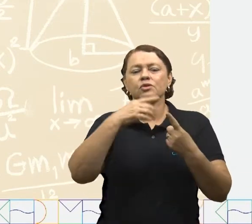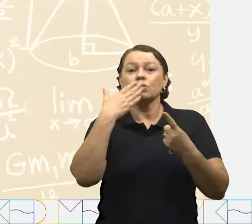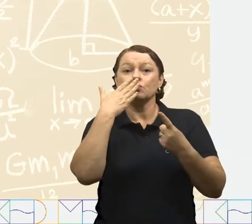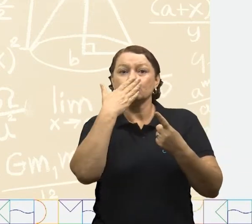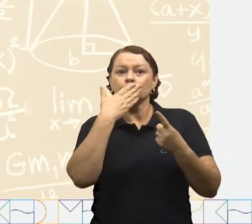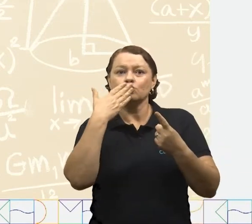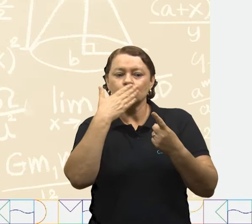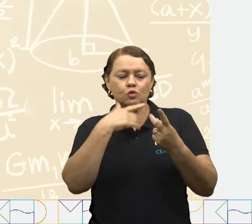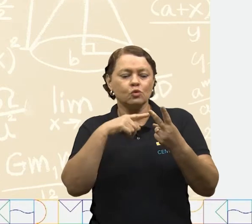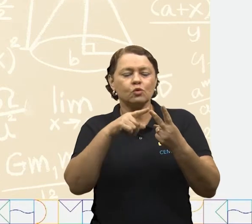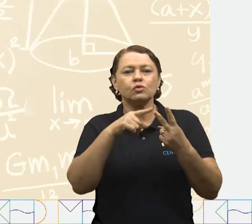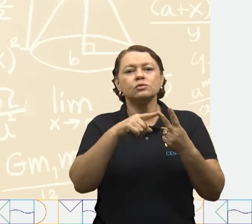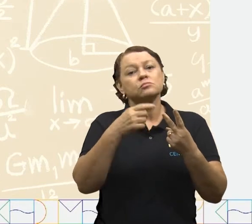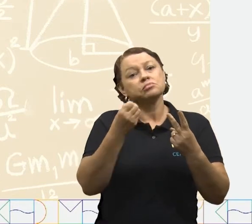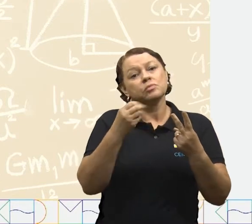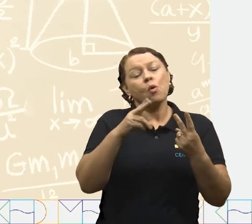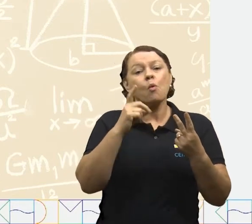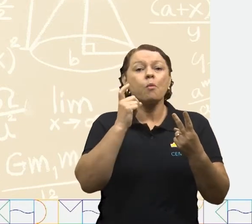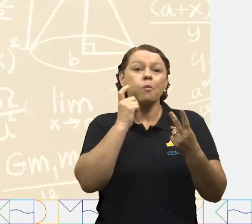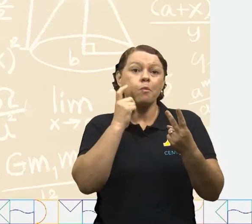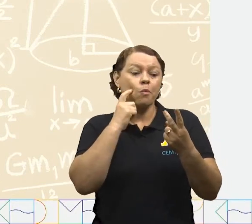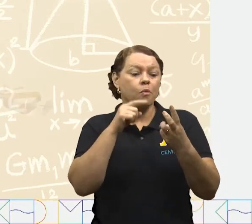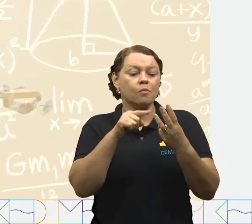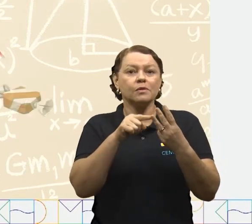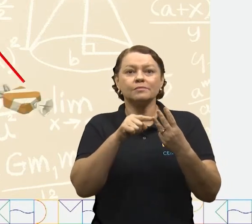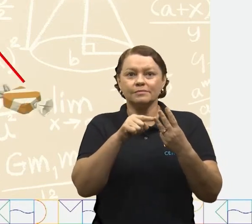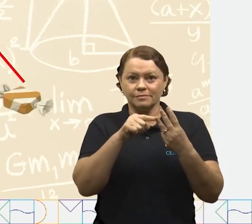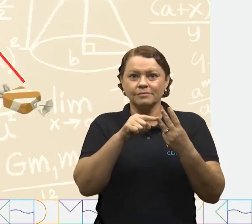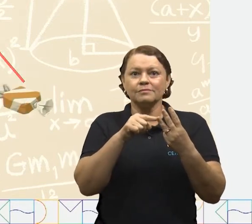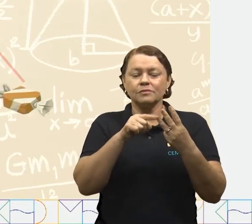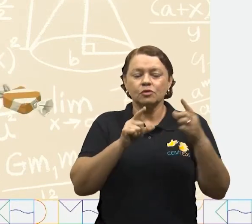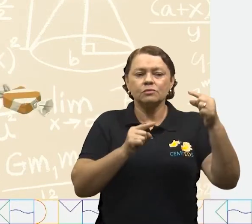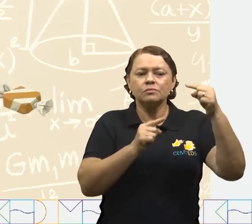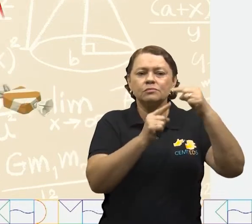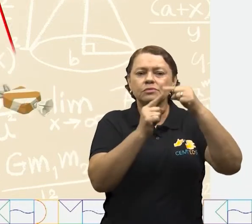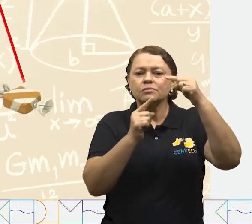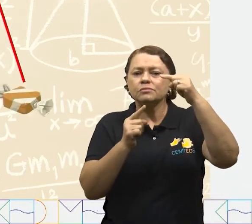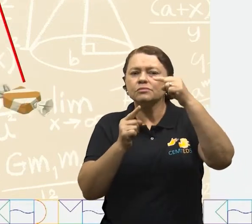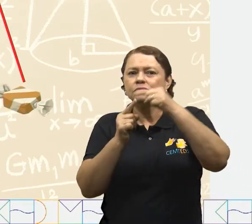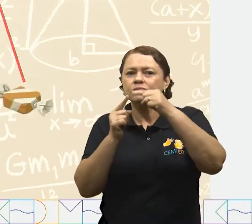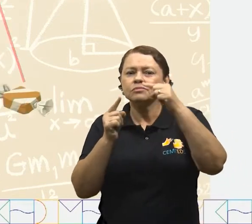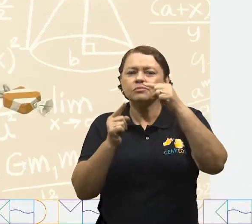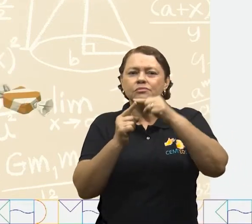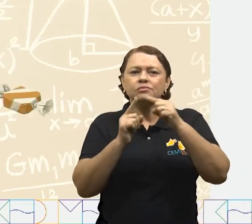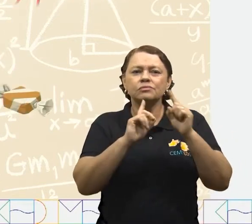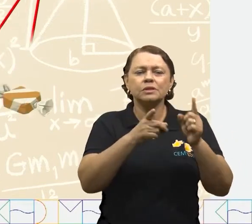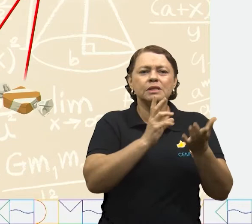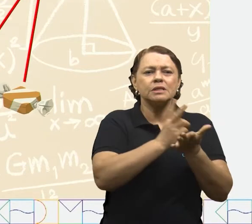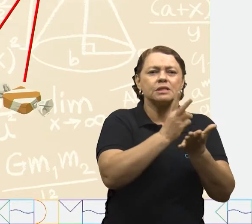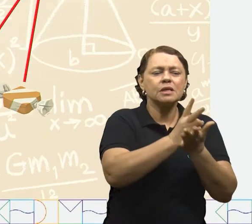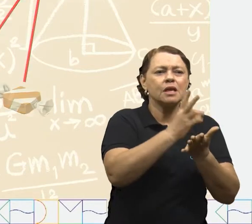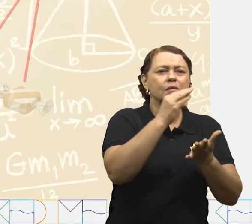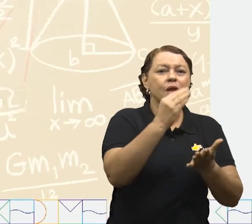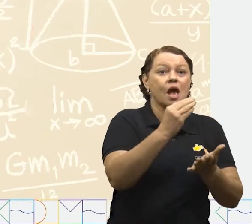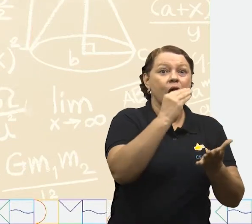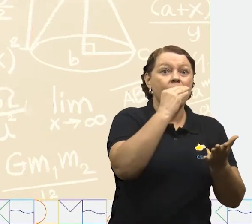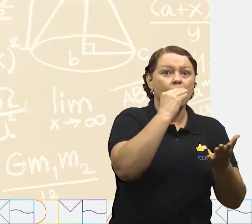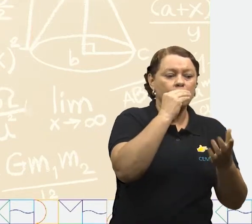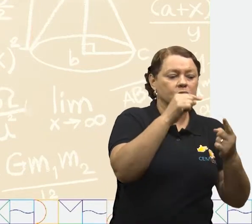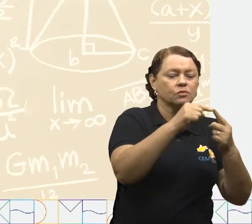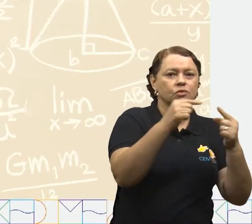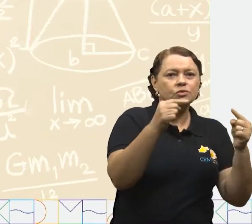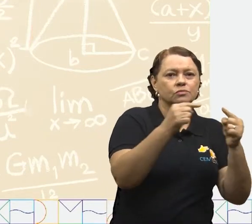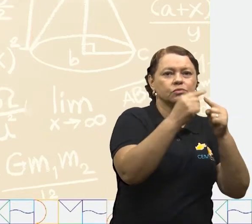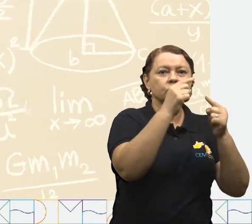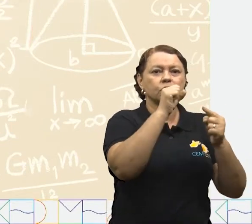ou pode ser o bombom todos conectados a um sanduíche e conectado usar um